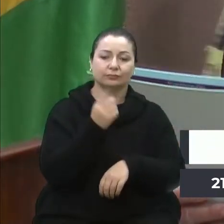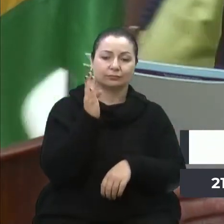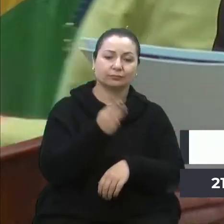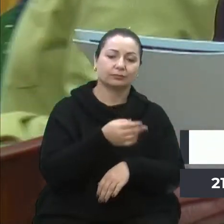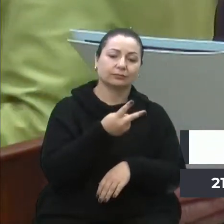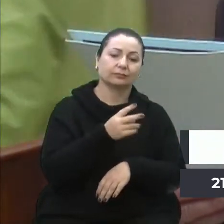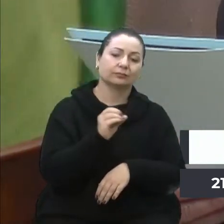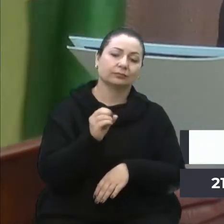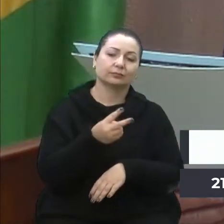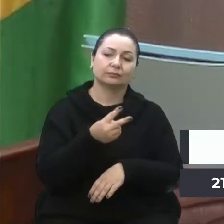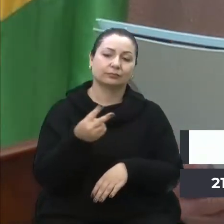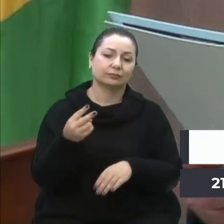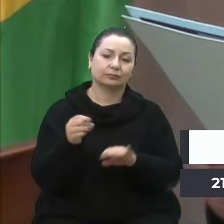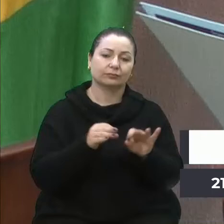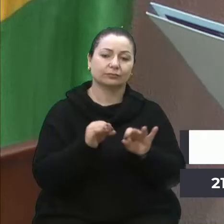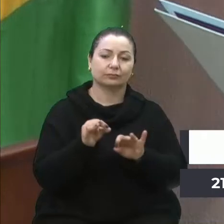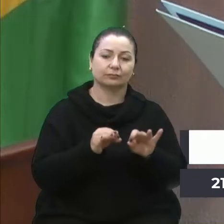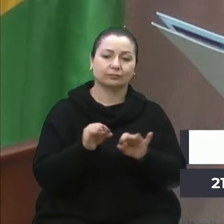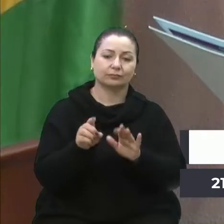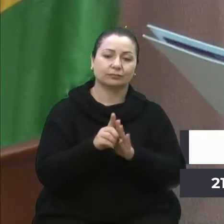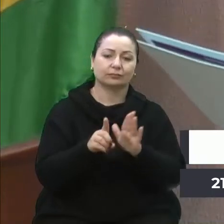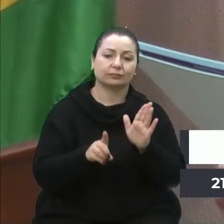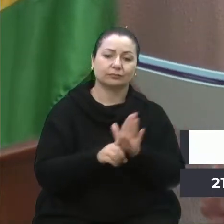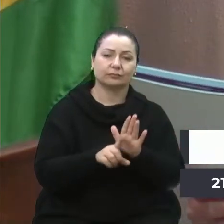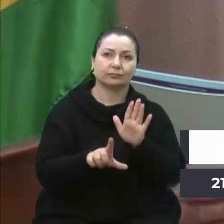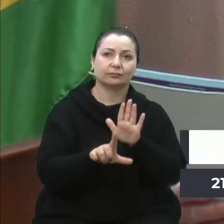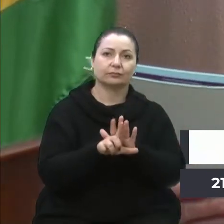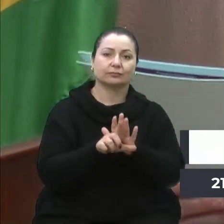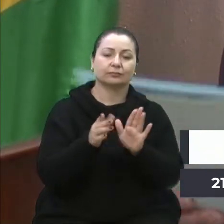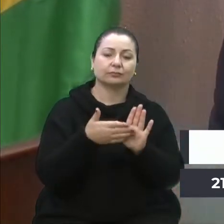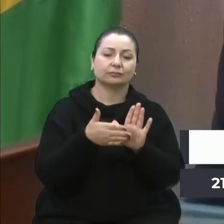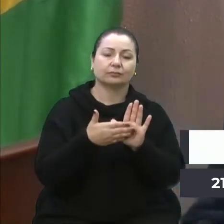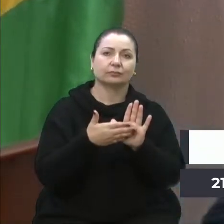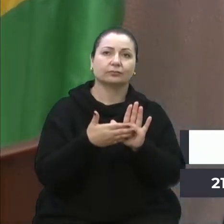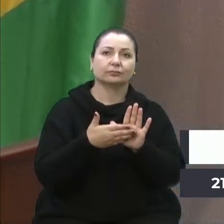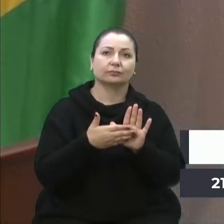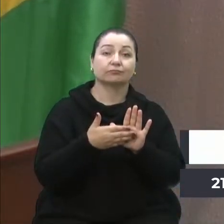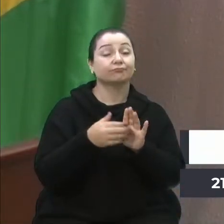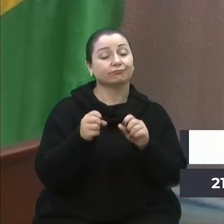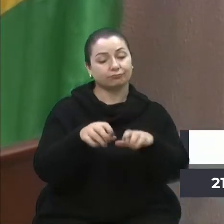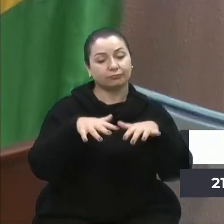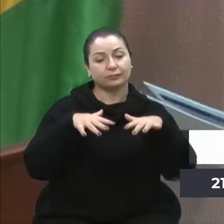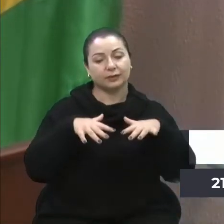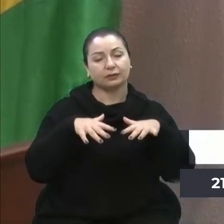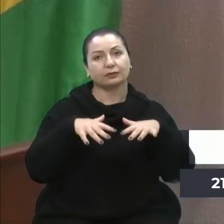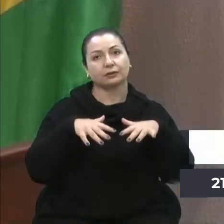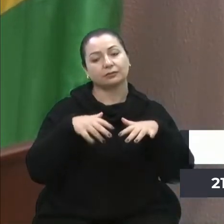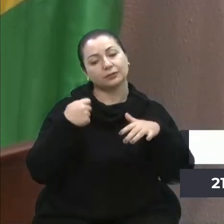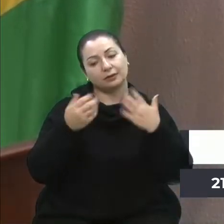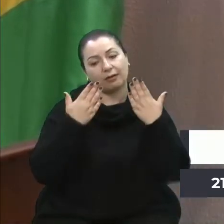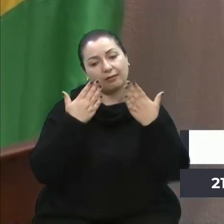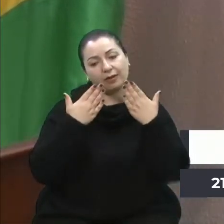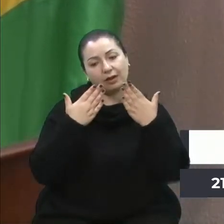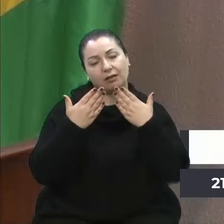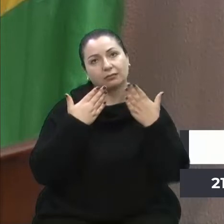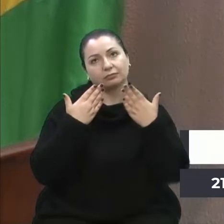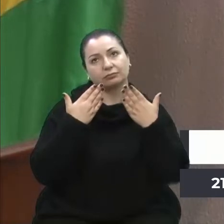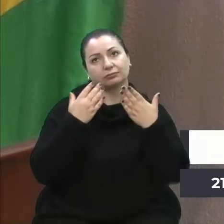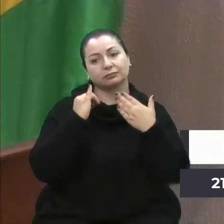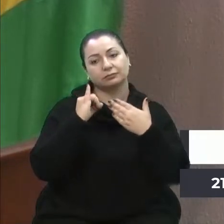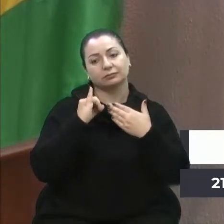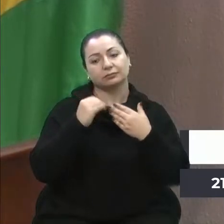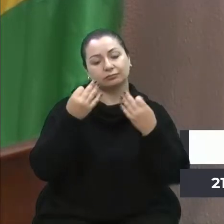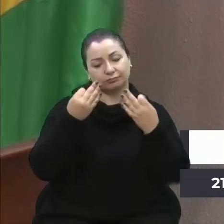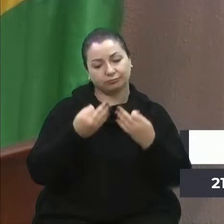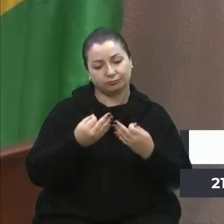1/2022 ao projeto de decreto legislativo proposto, cabendo ao plenário avaliar o merecimento da